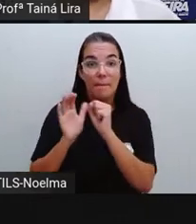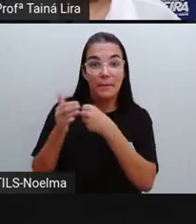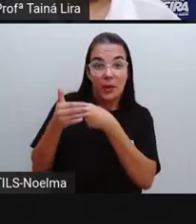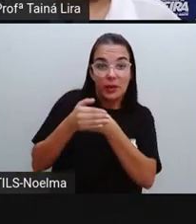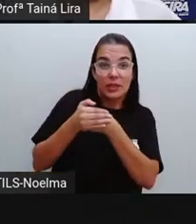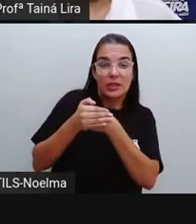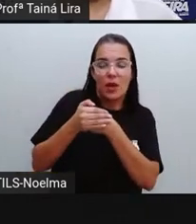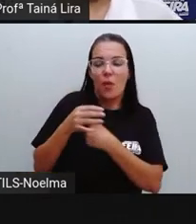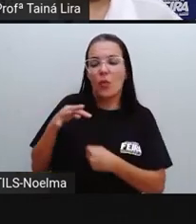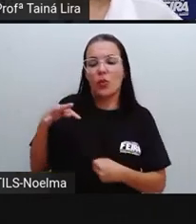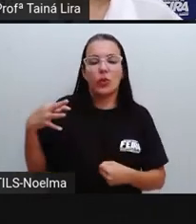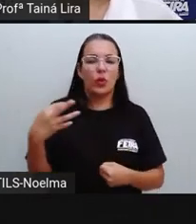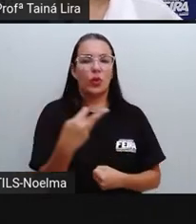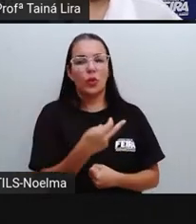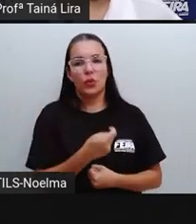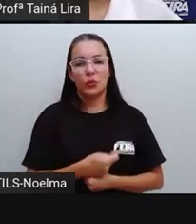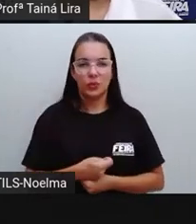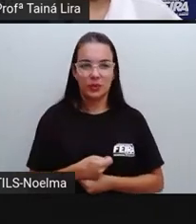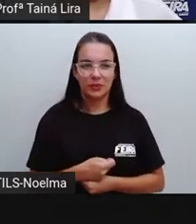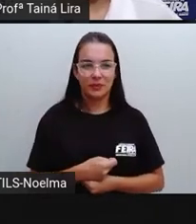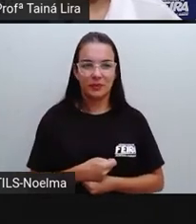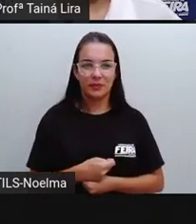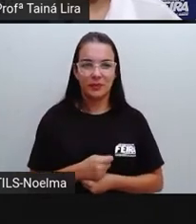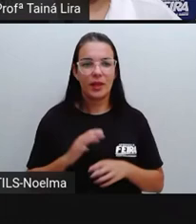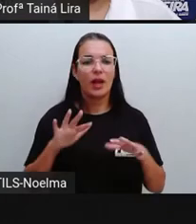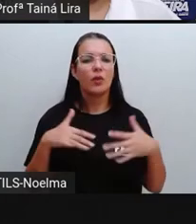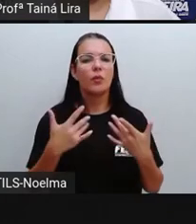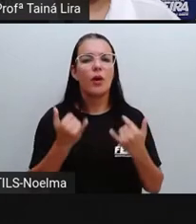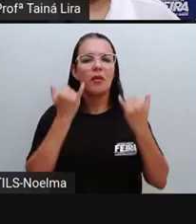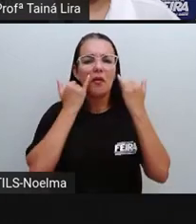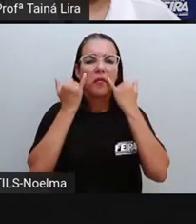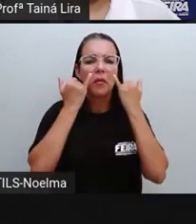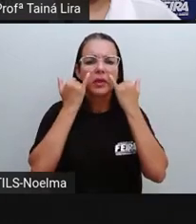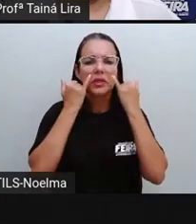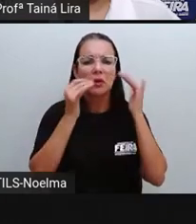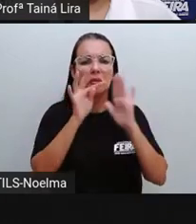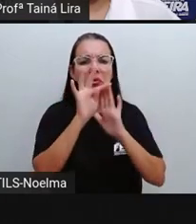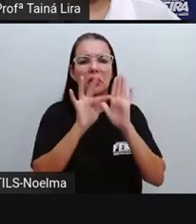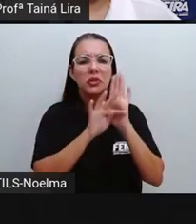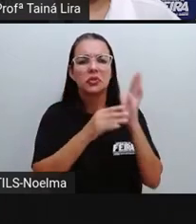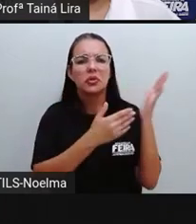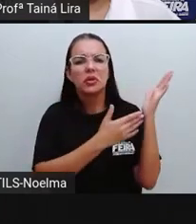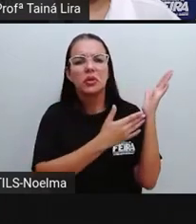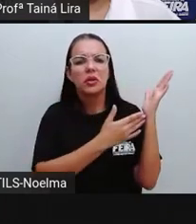desse texto? Esse texto fala sobre o quê?